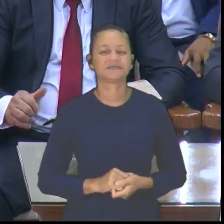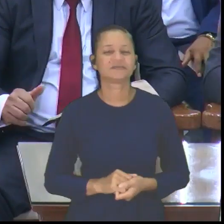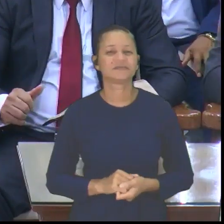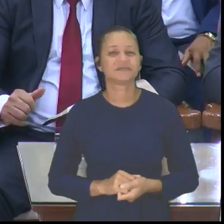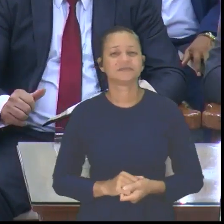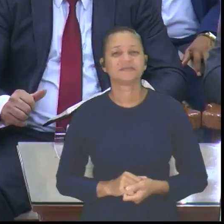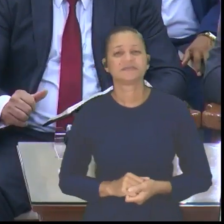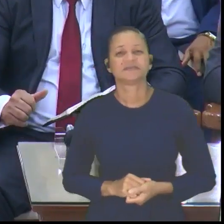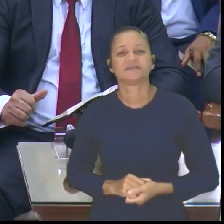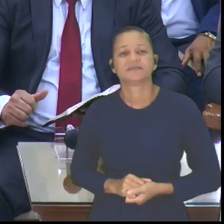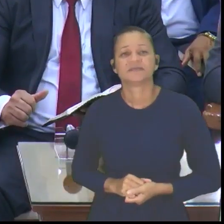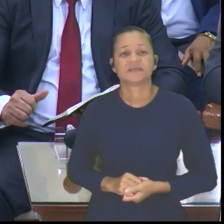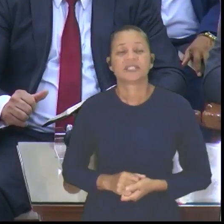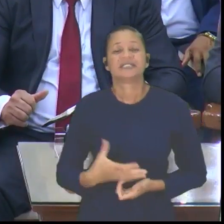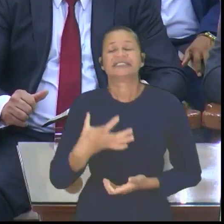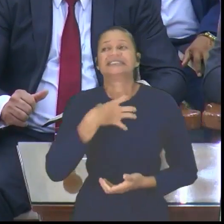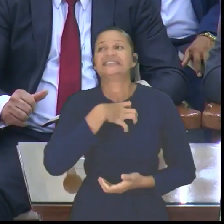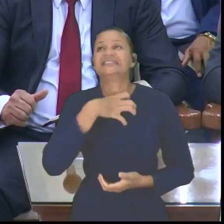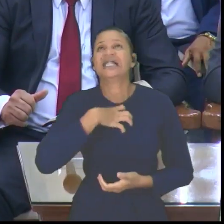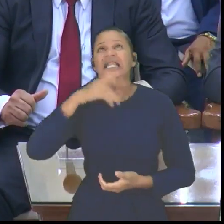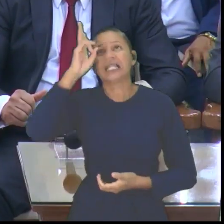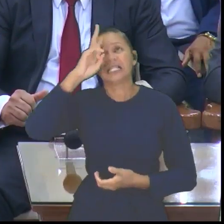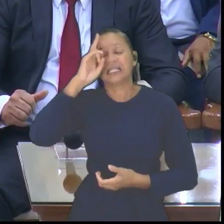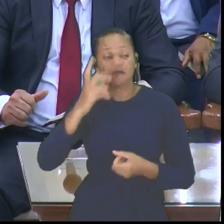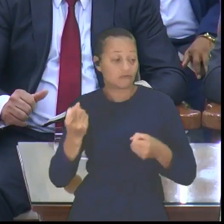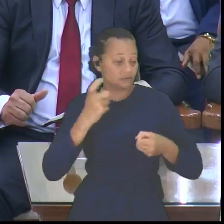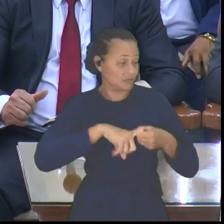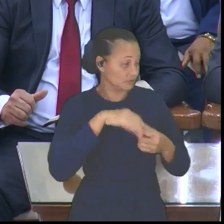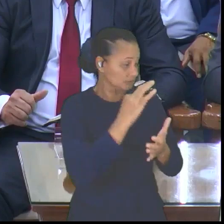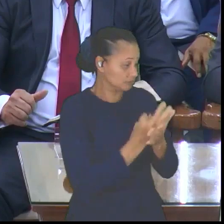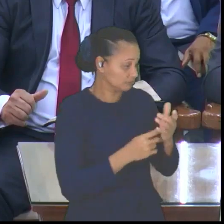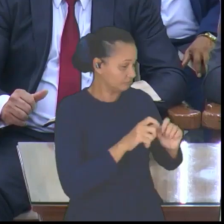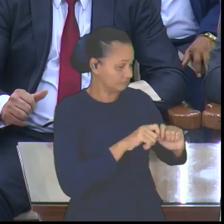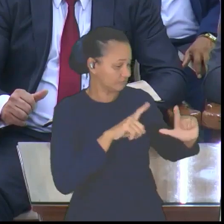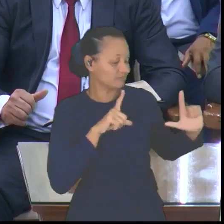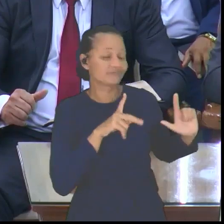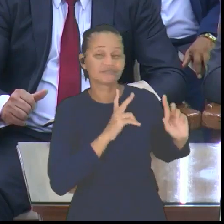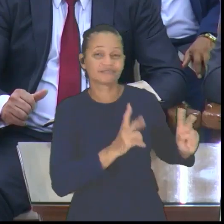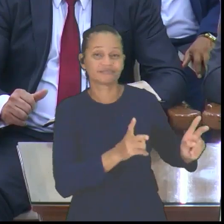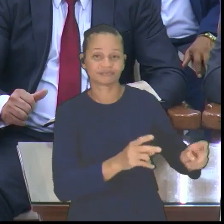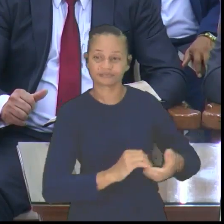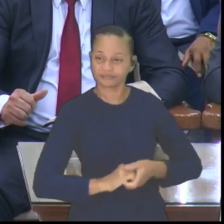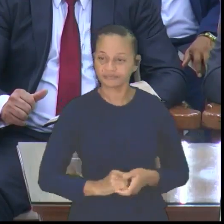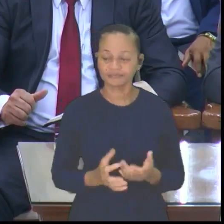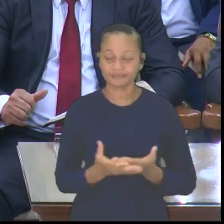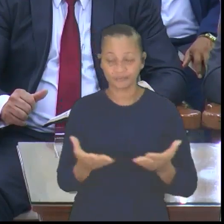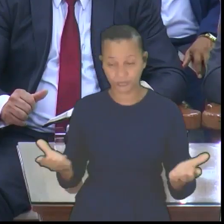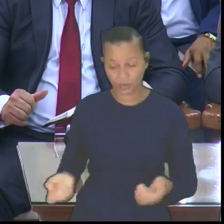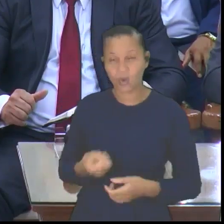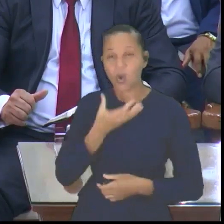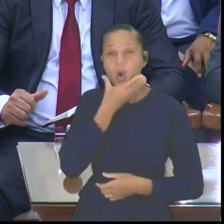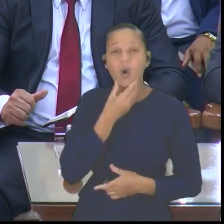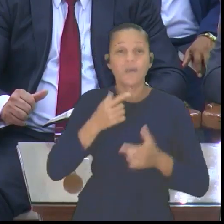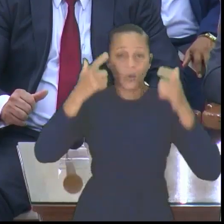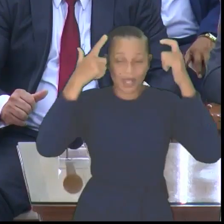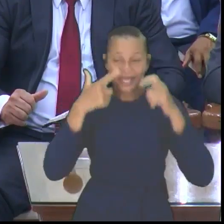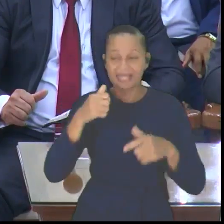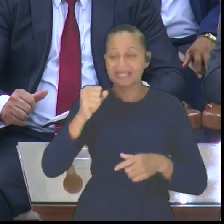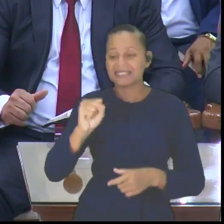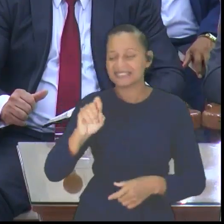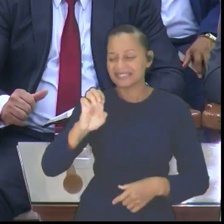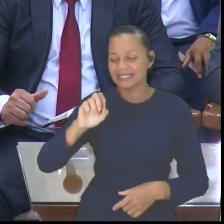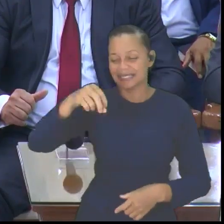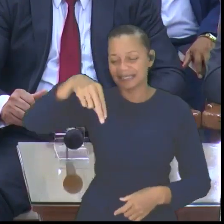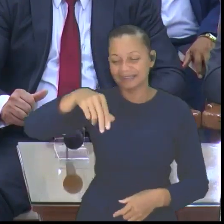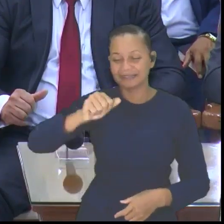Isso me faz lembrar, e eu volto já no texto que está em tela. Quando Senaqueribe tentou contra